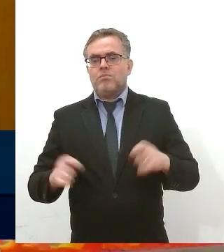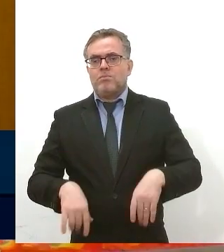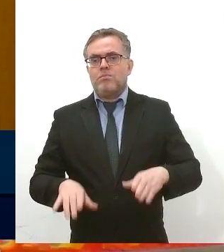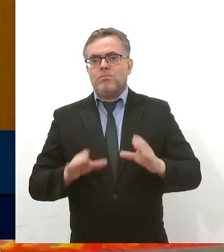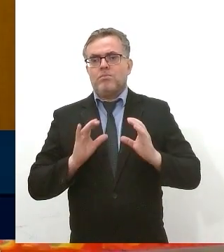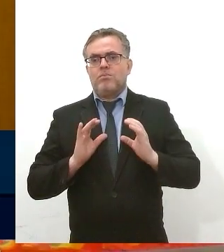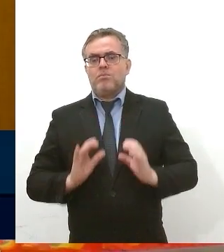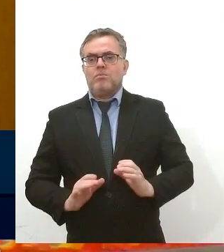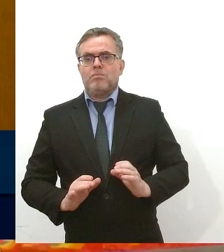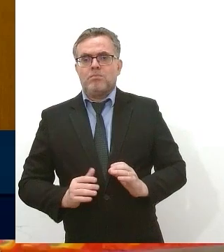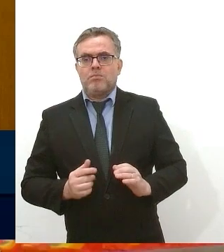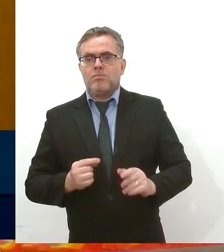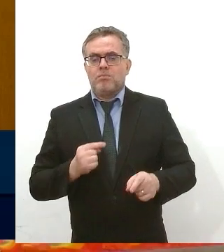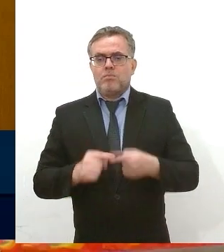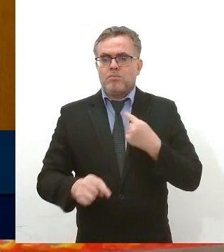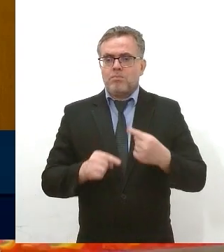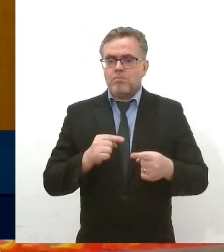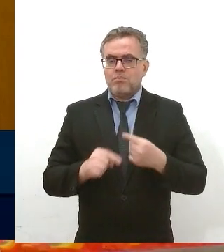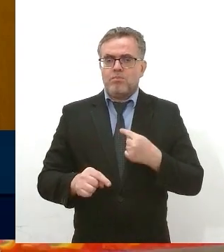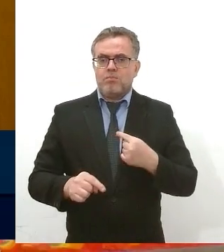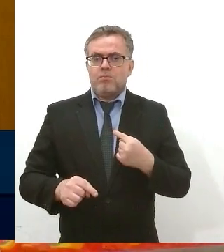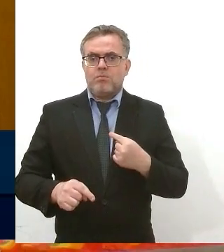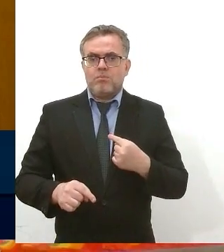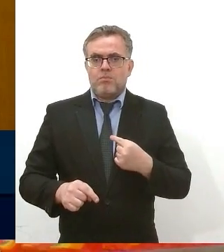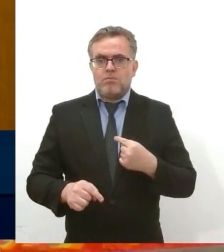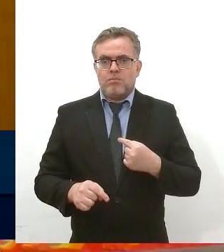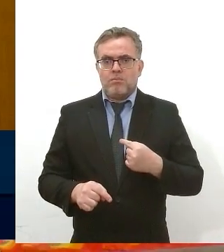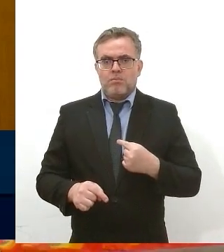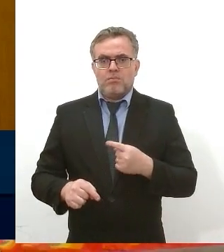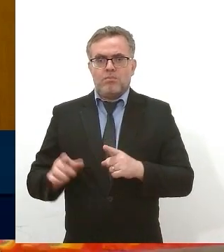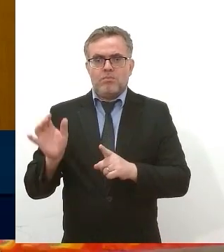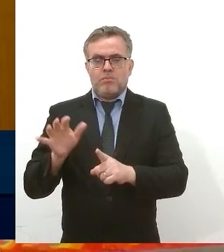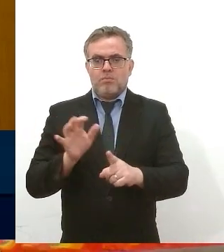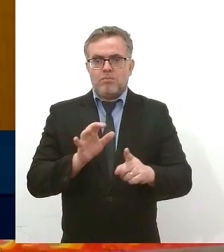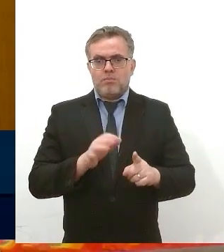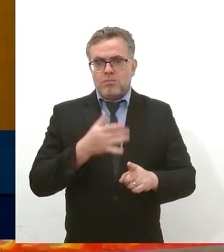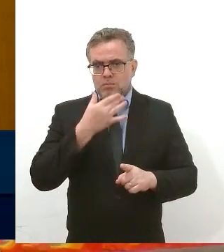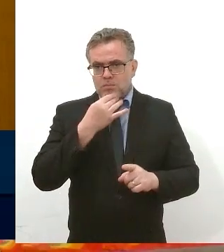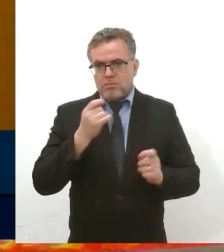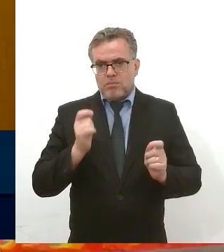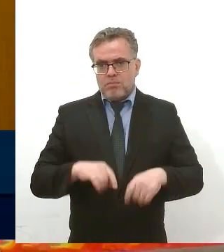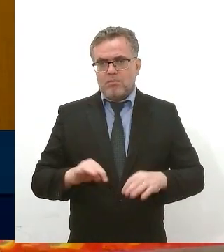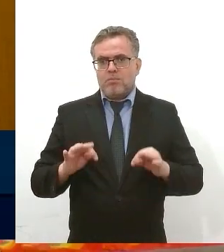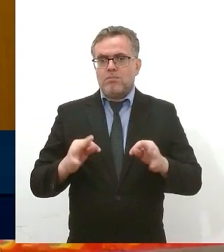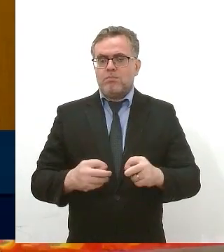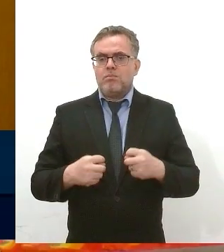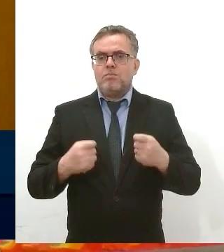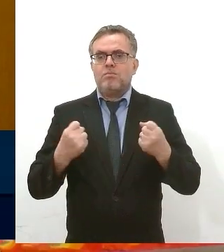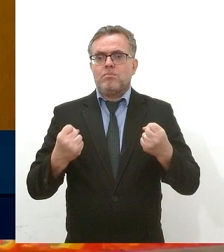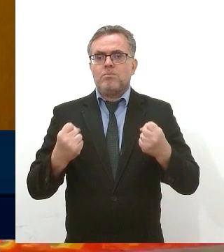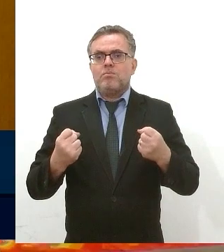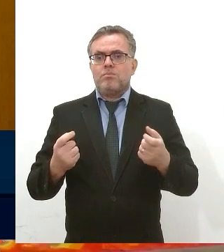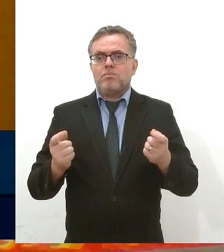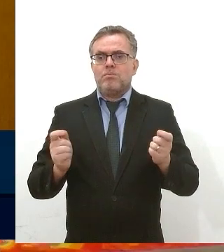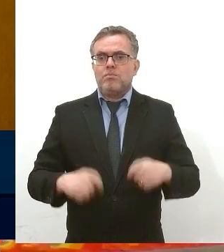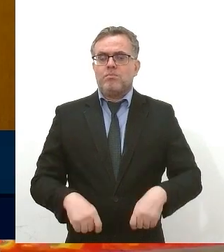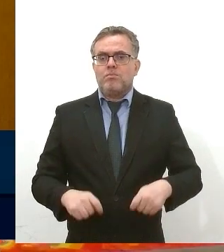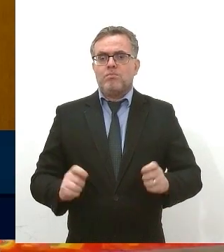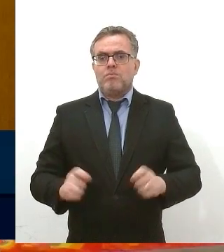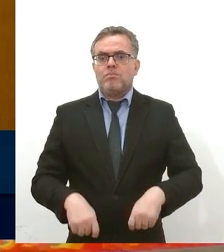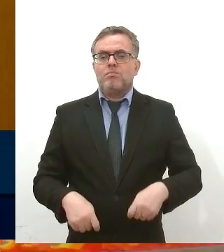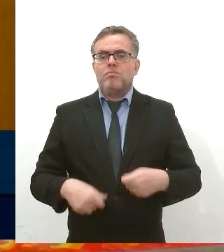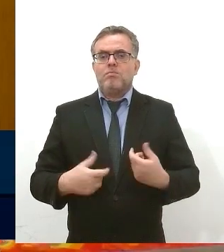que menino pode tudo, mais forte, mais competente, mas não